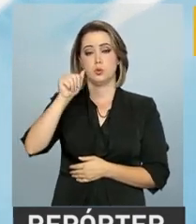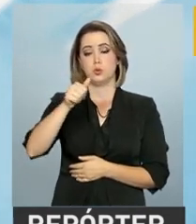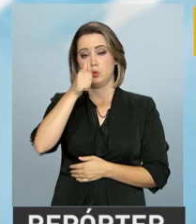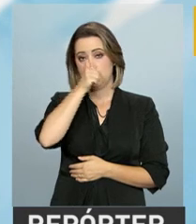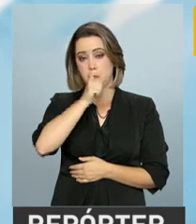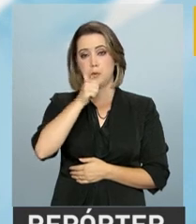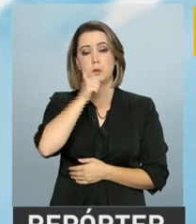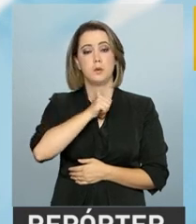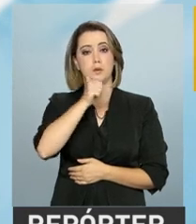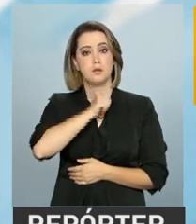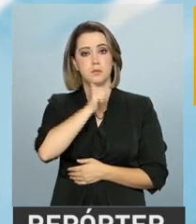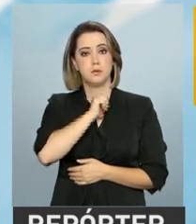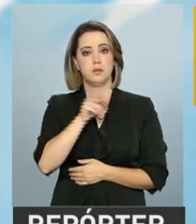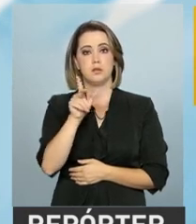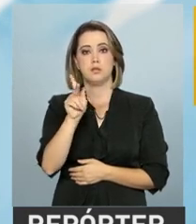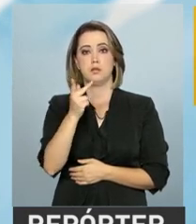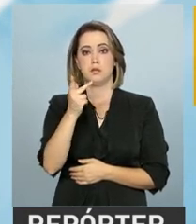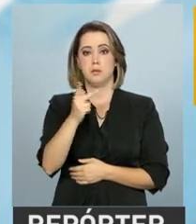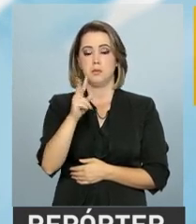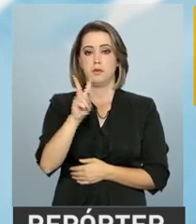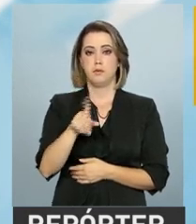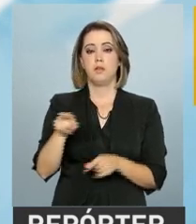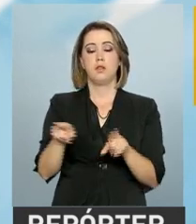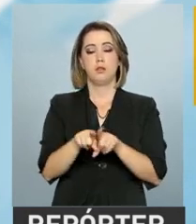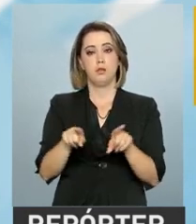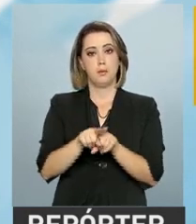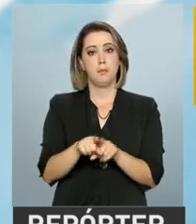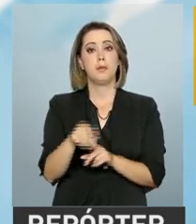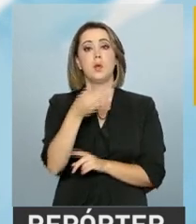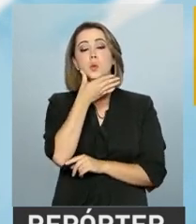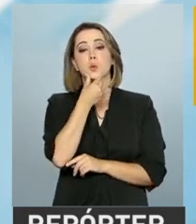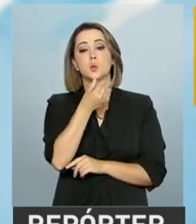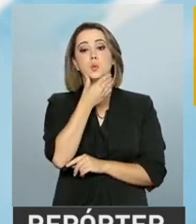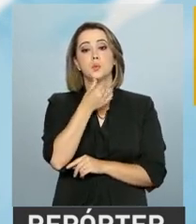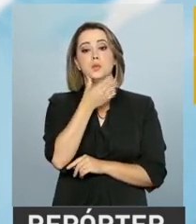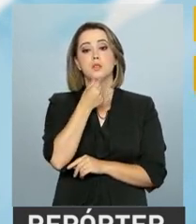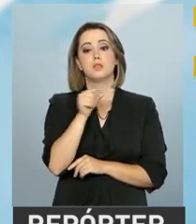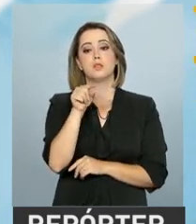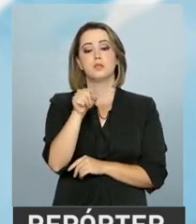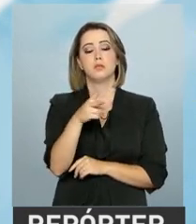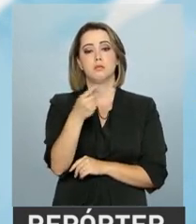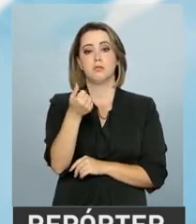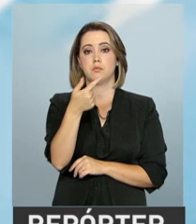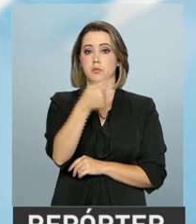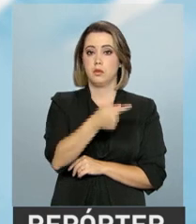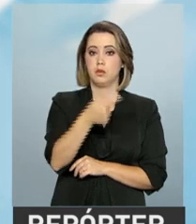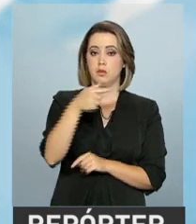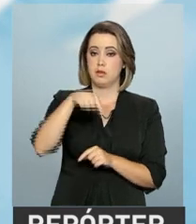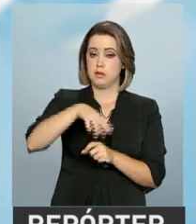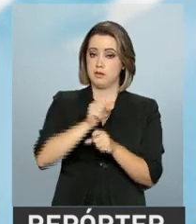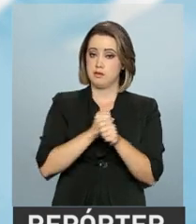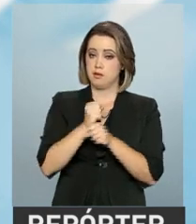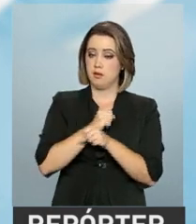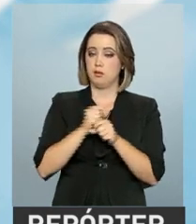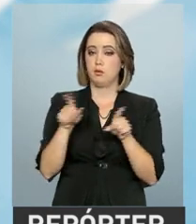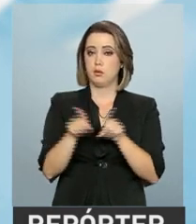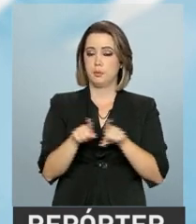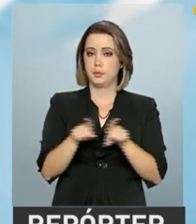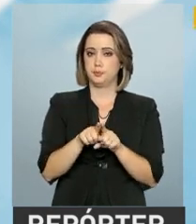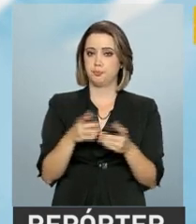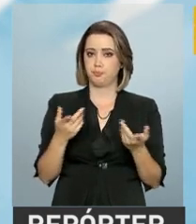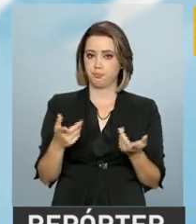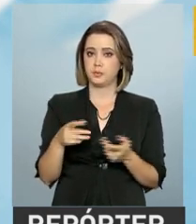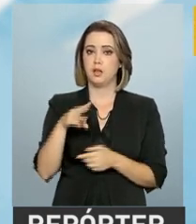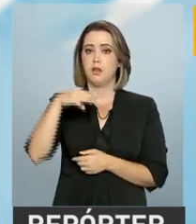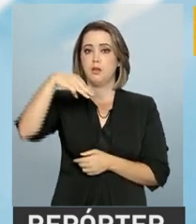Os meninos de 12 a 14 anos também foram incluídos nessa vacinação em 2017. Já para prevenir a